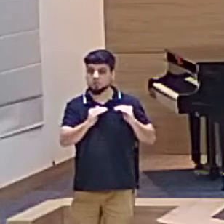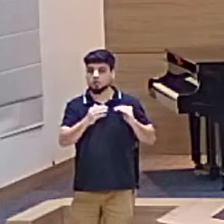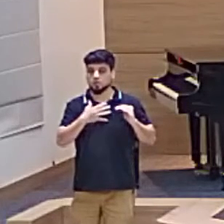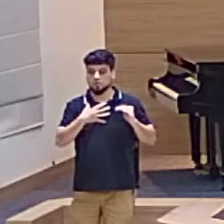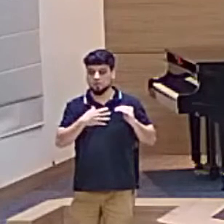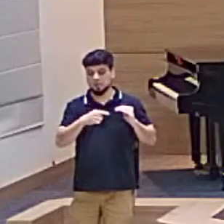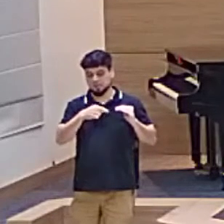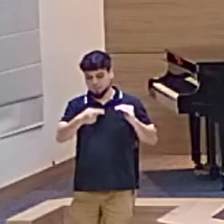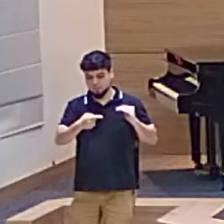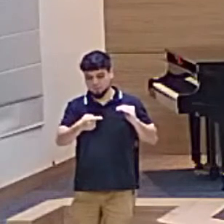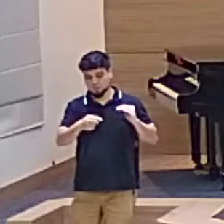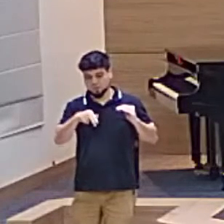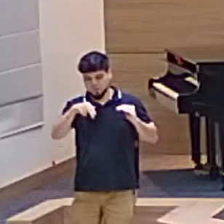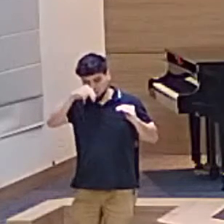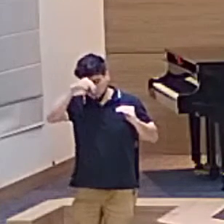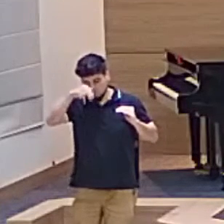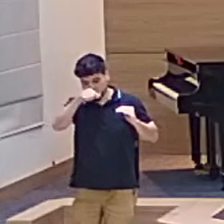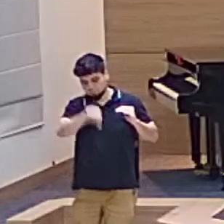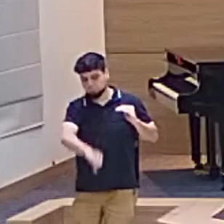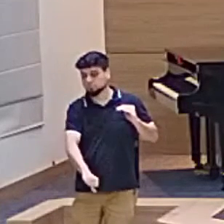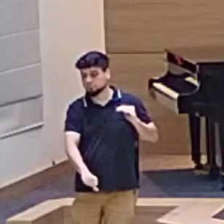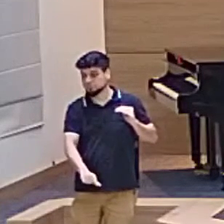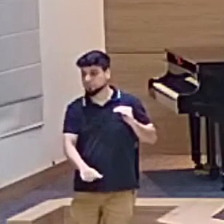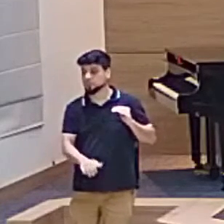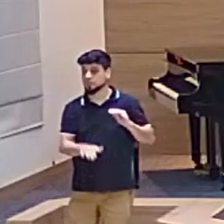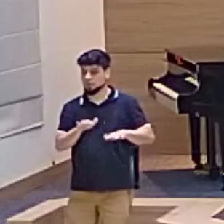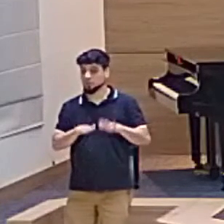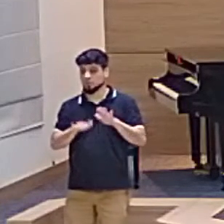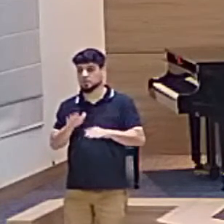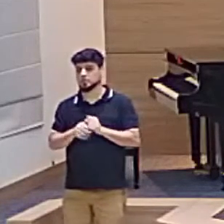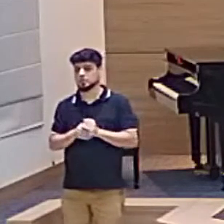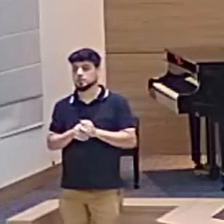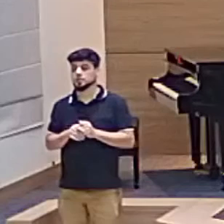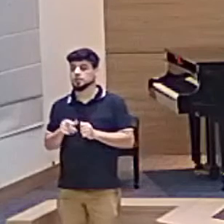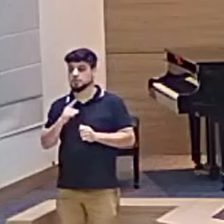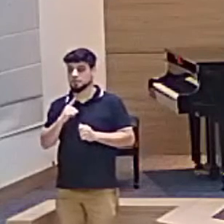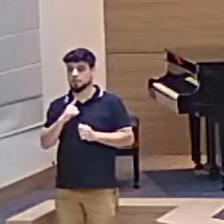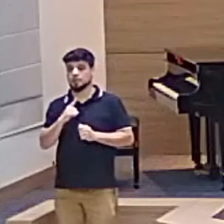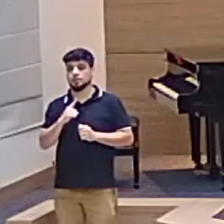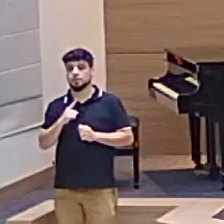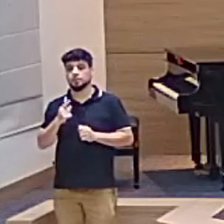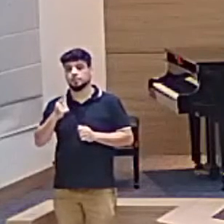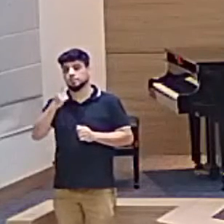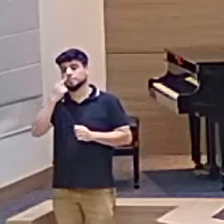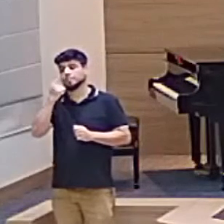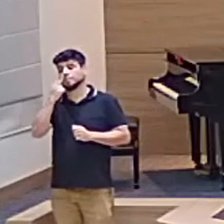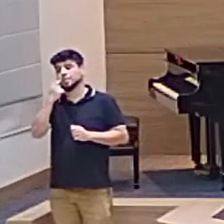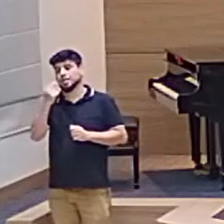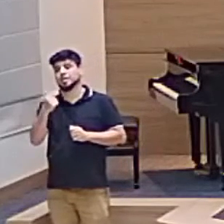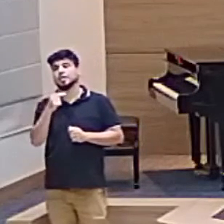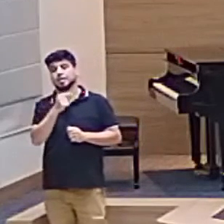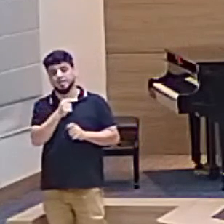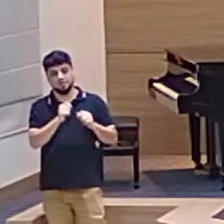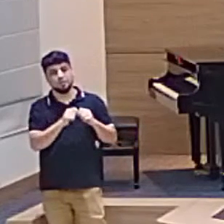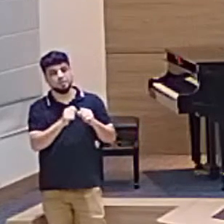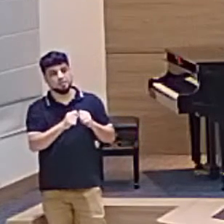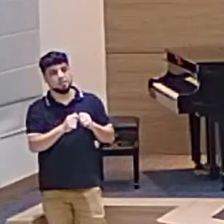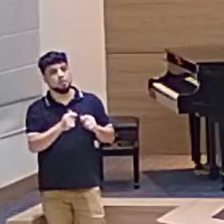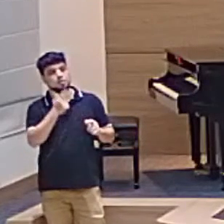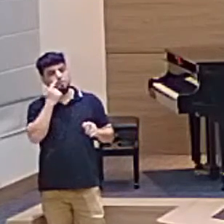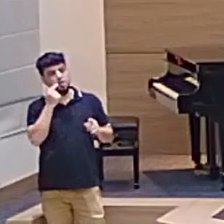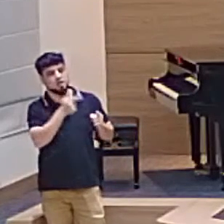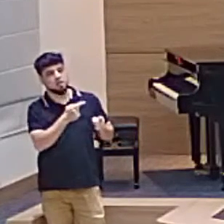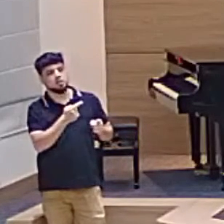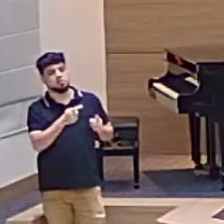algumas histórias assim que o filho Diz ao meu pai Esse sim era